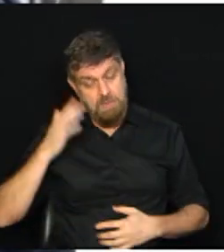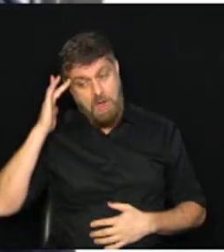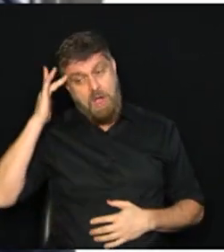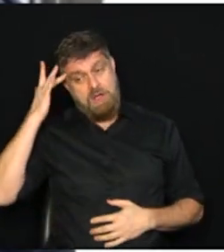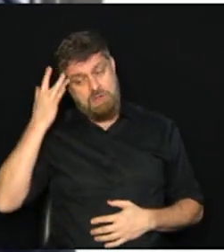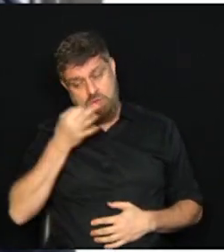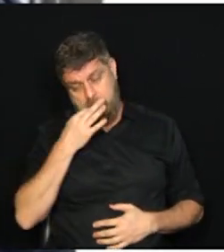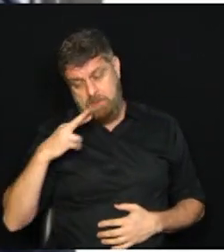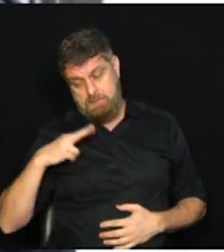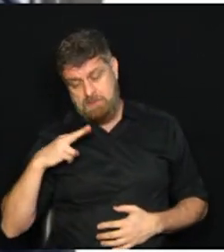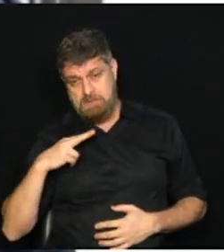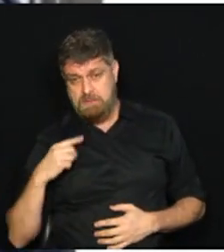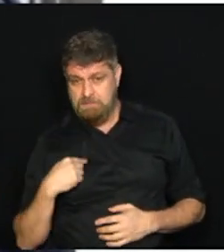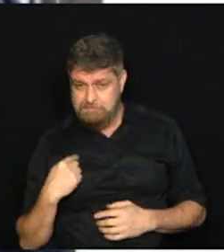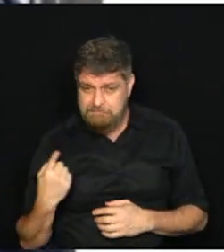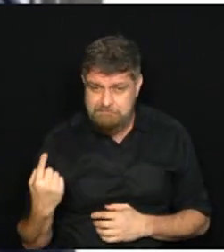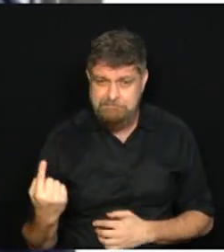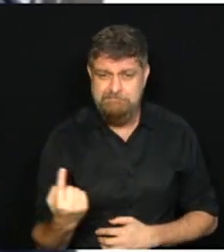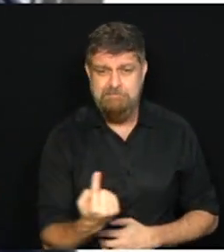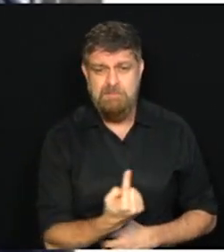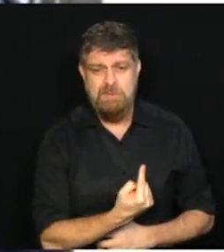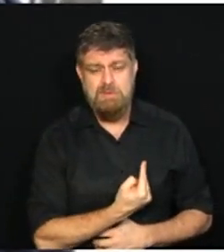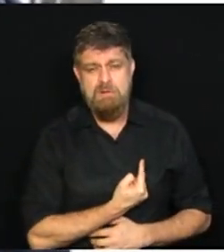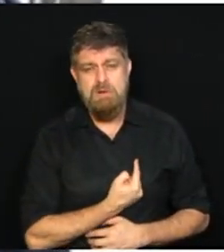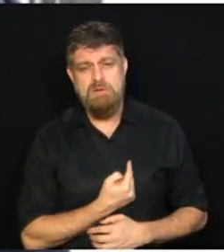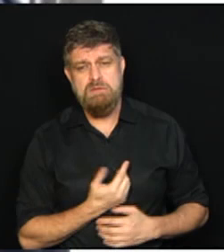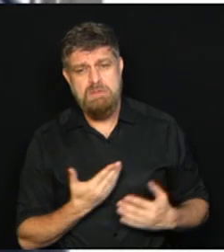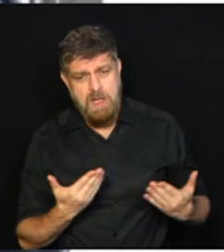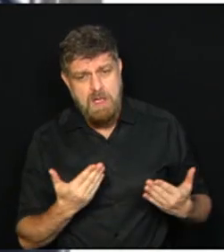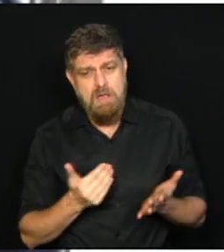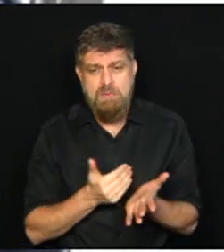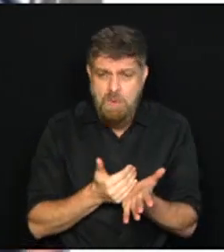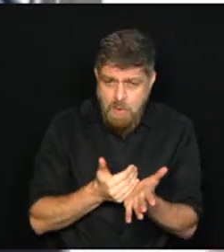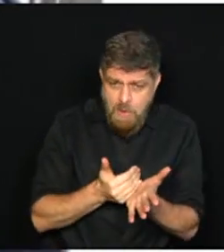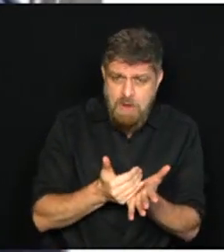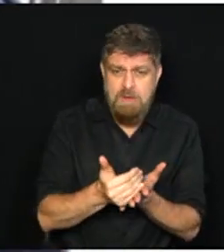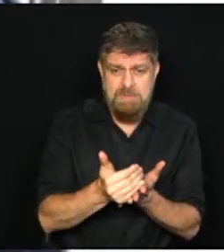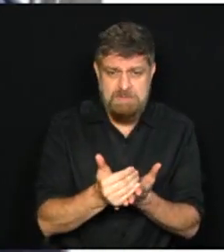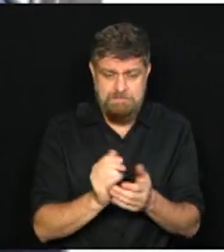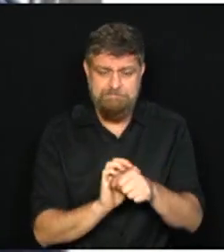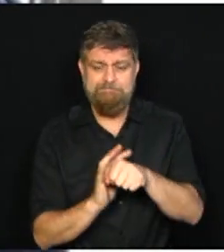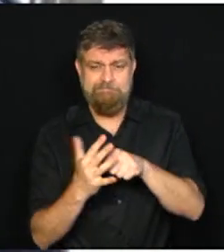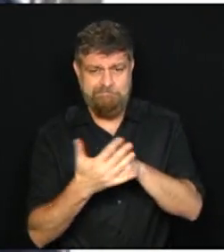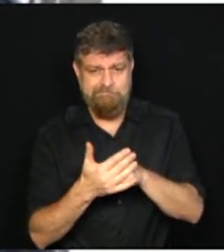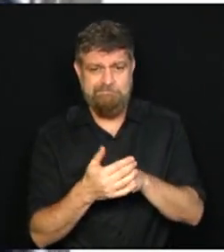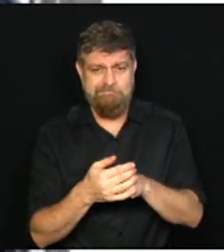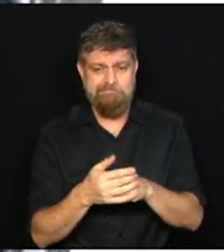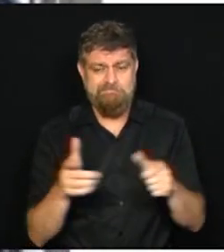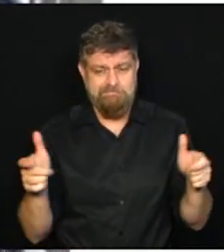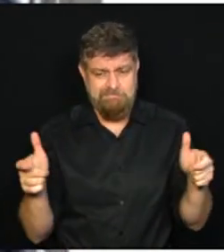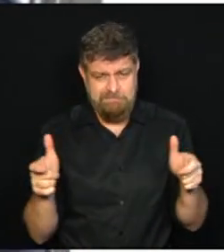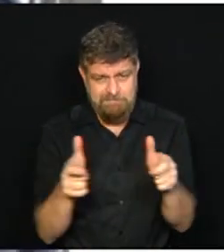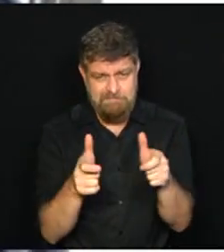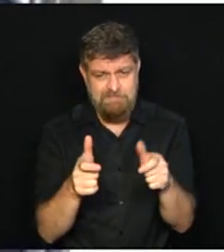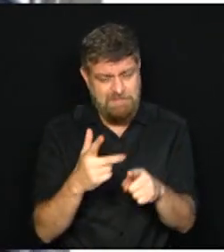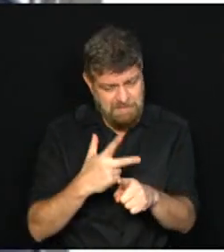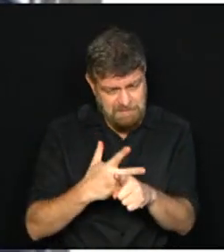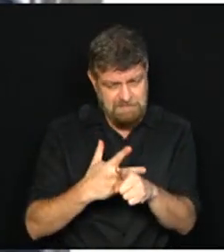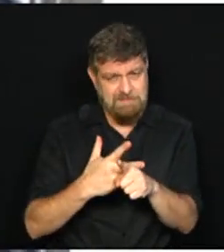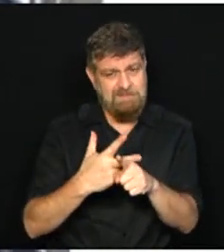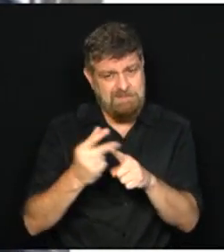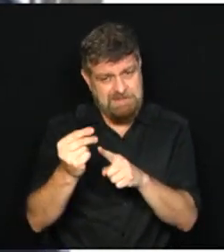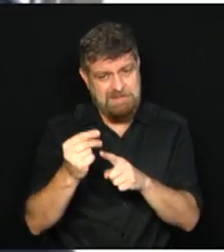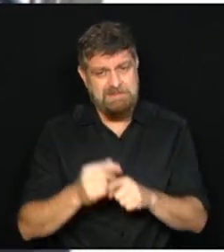nós começaremos a vencer Essa que talvez a